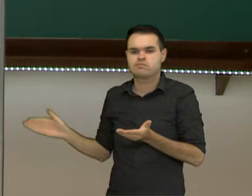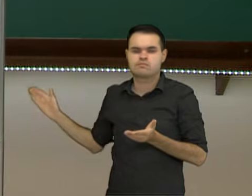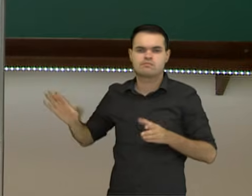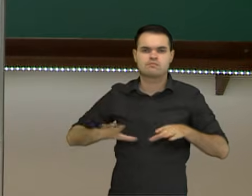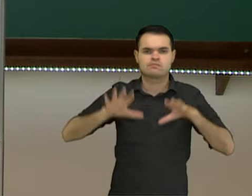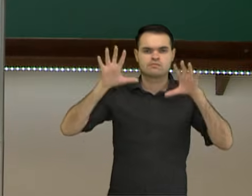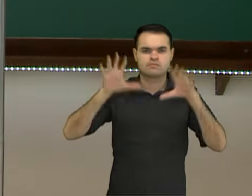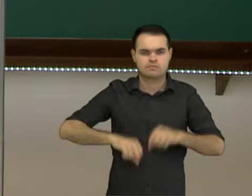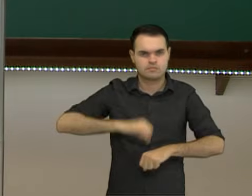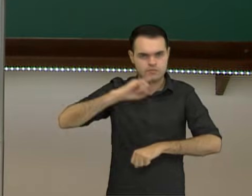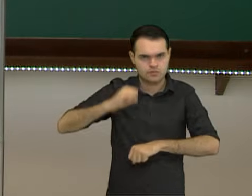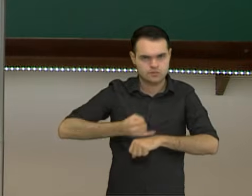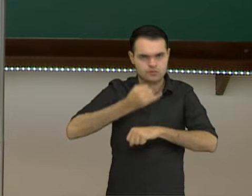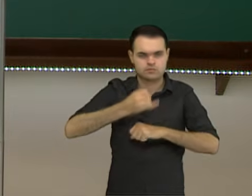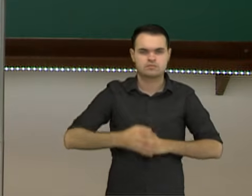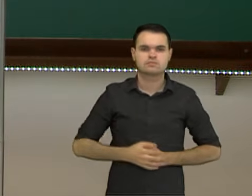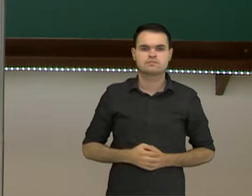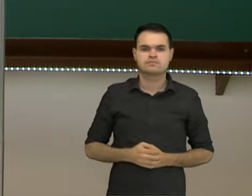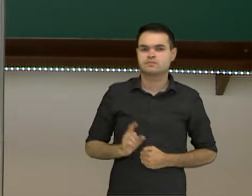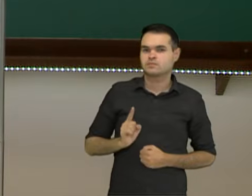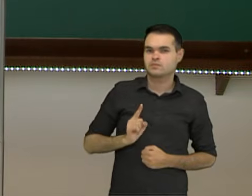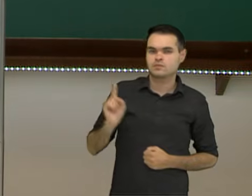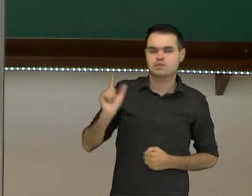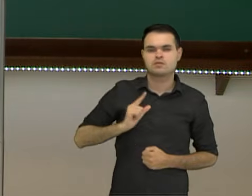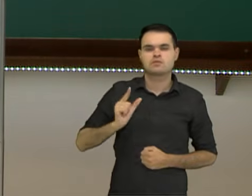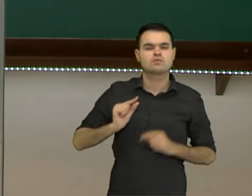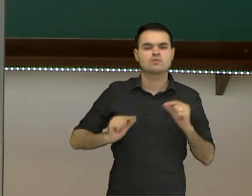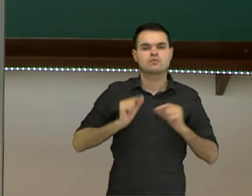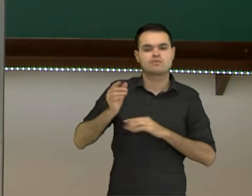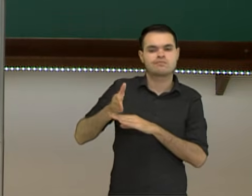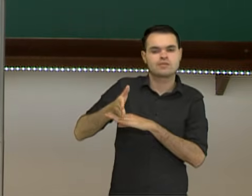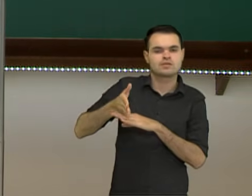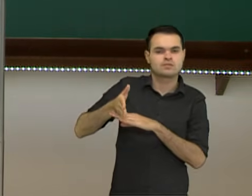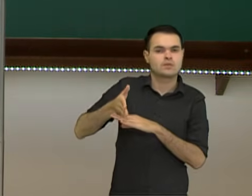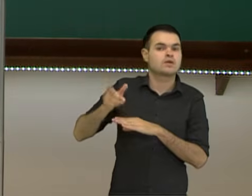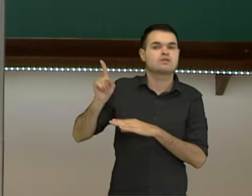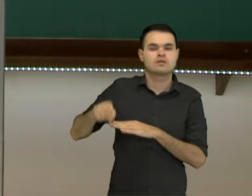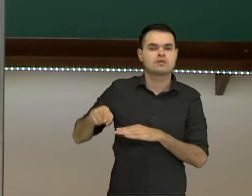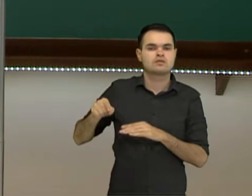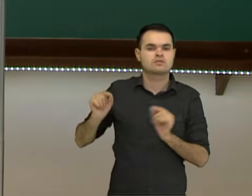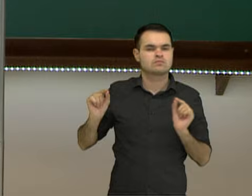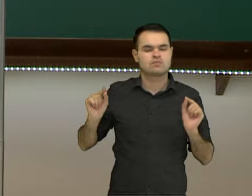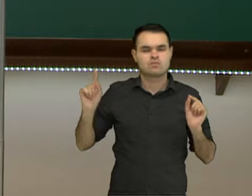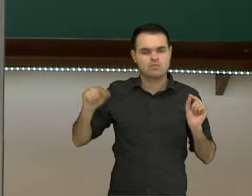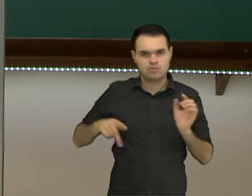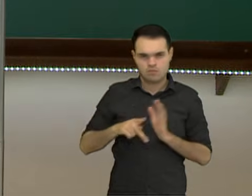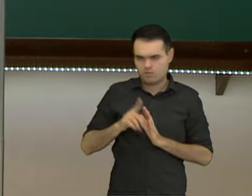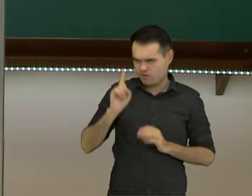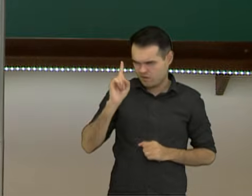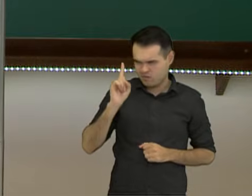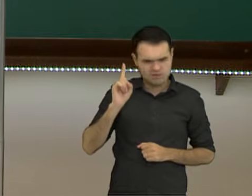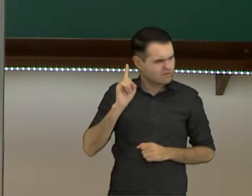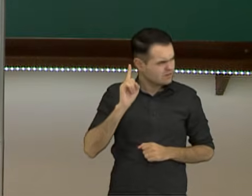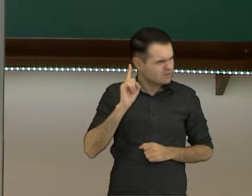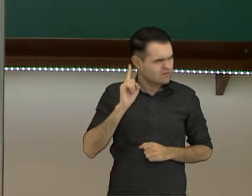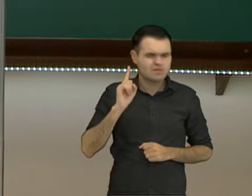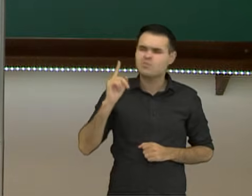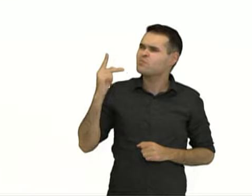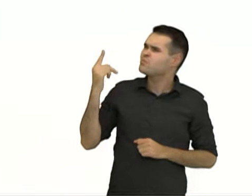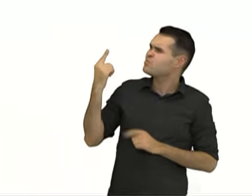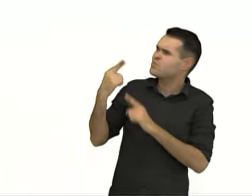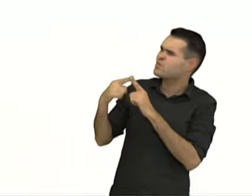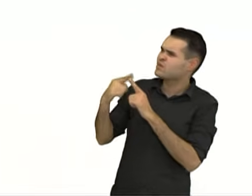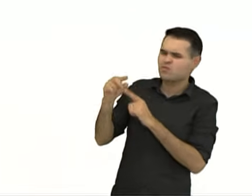cidade de Jerusalém. Então aqui, os participantes das cruzadas, daí você me pergunta, prof, por que esse nome